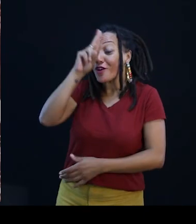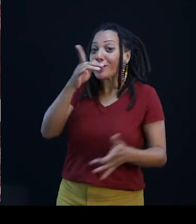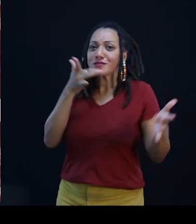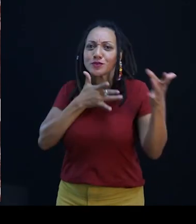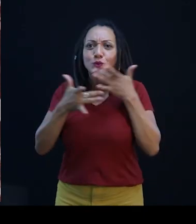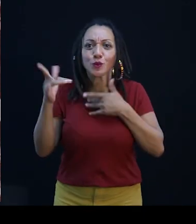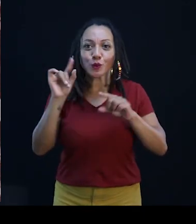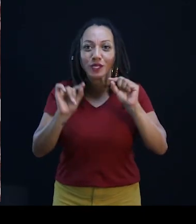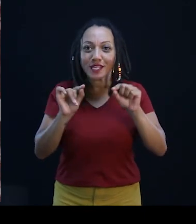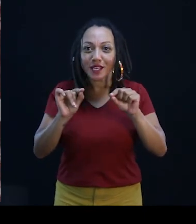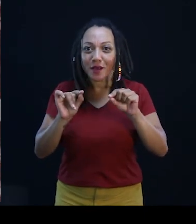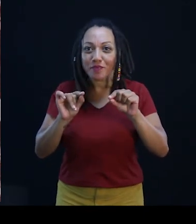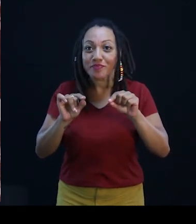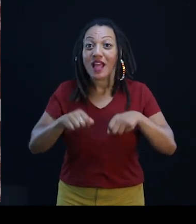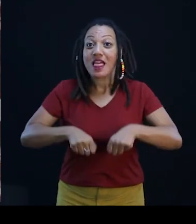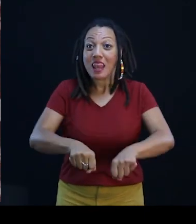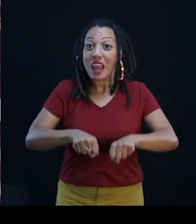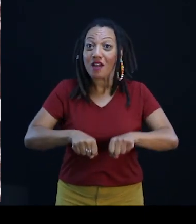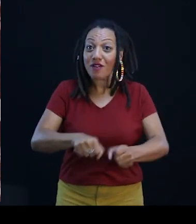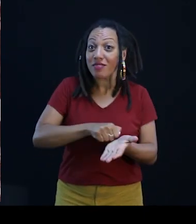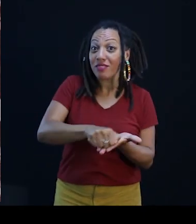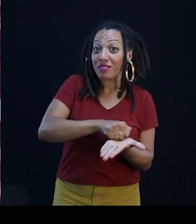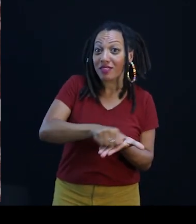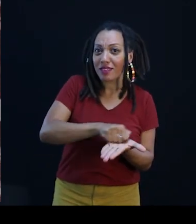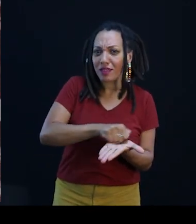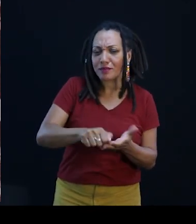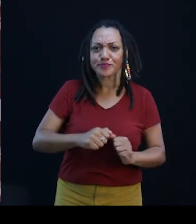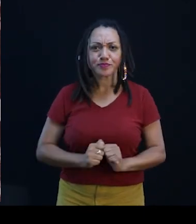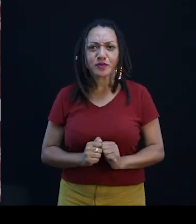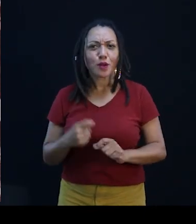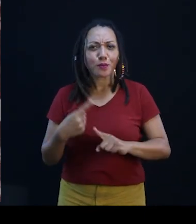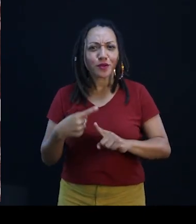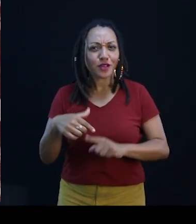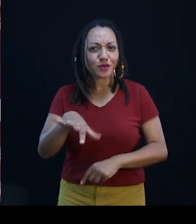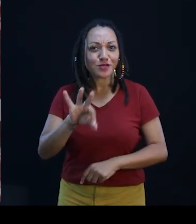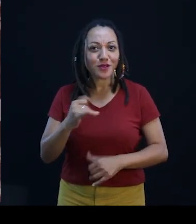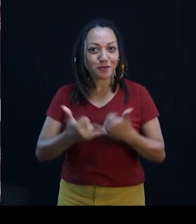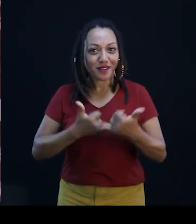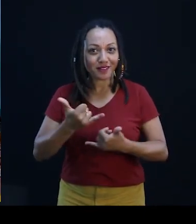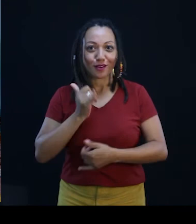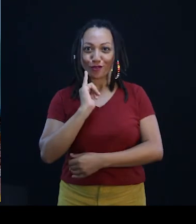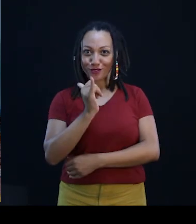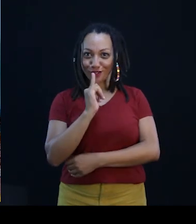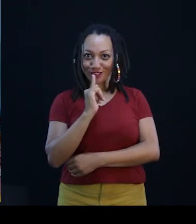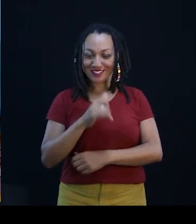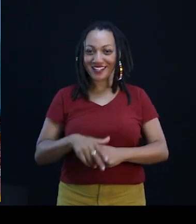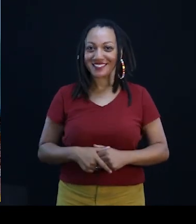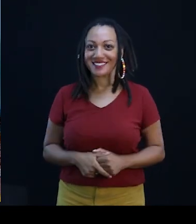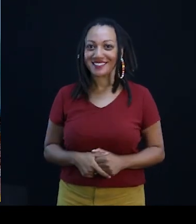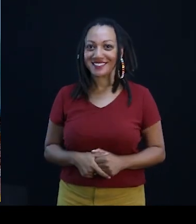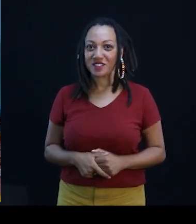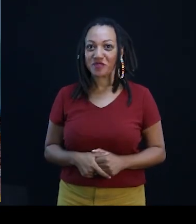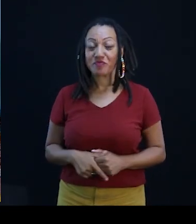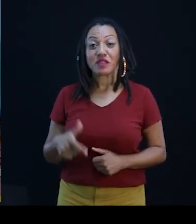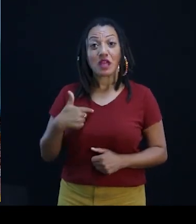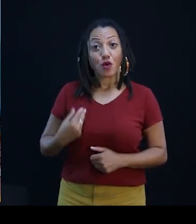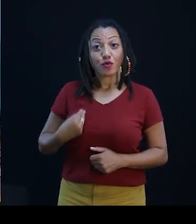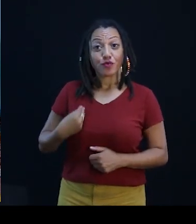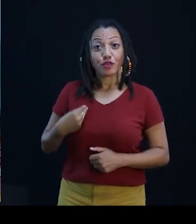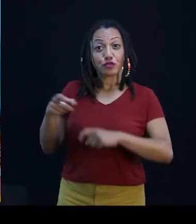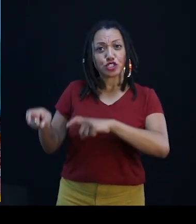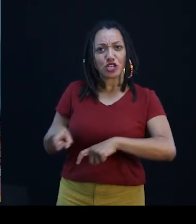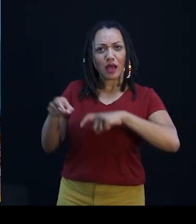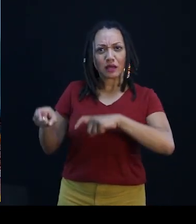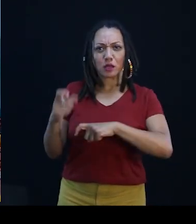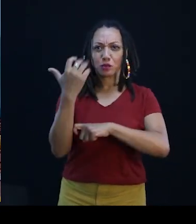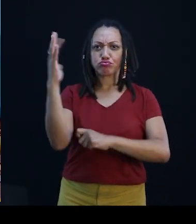a da lavadeira. E eu vou contar pra vocês o porquê que eu escolhi essa brincadeira pra gente hoje. Eu moro numa chácara, tô aqui no meio